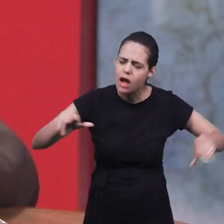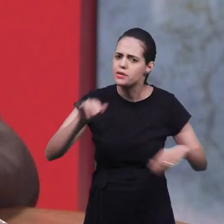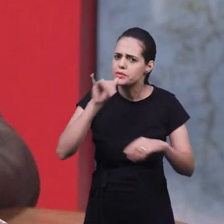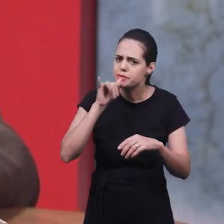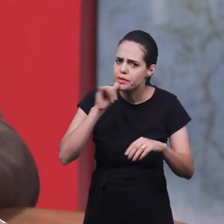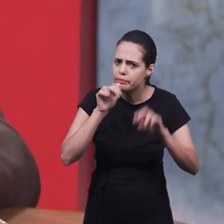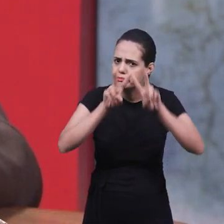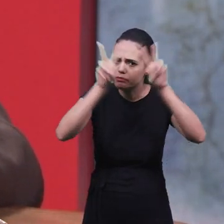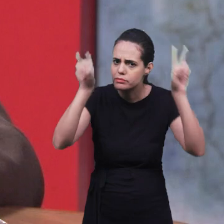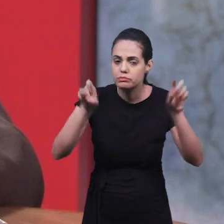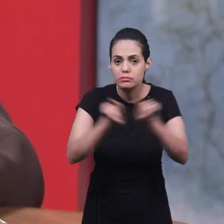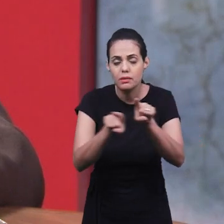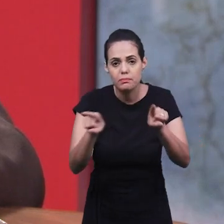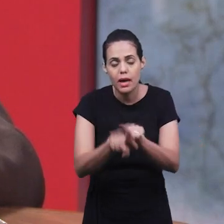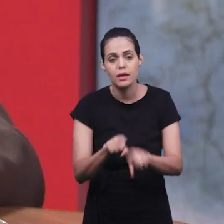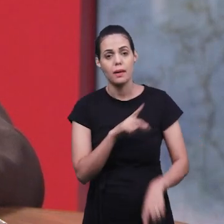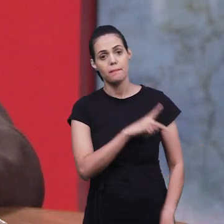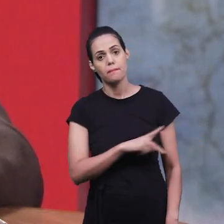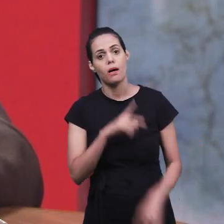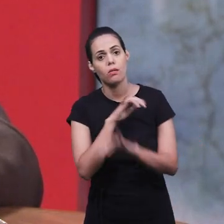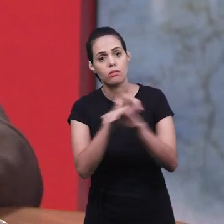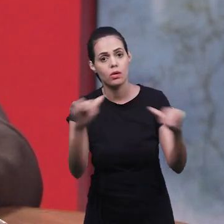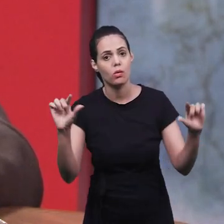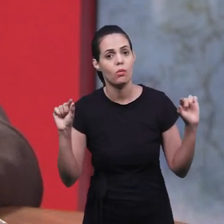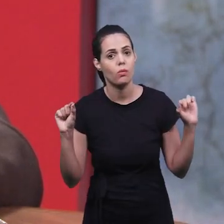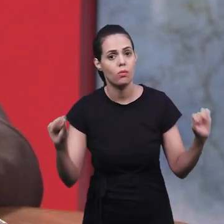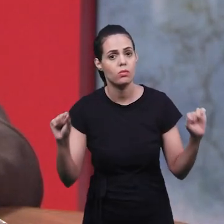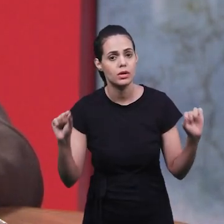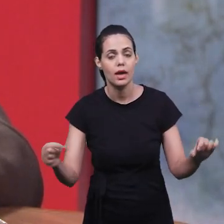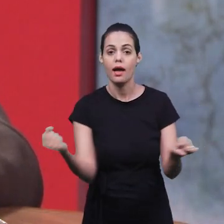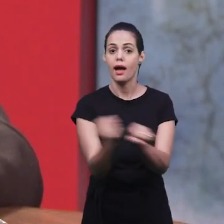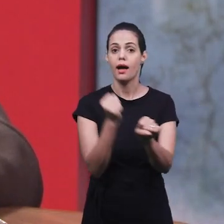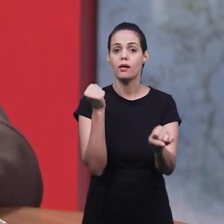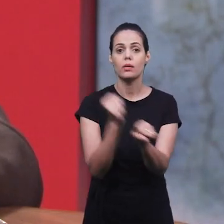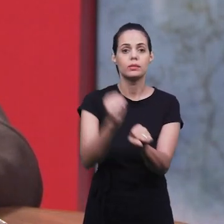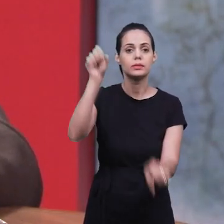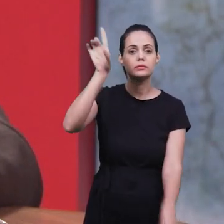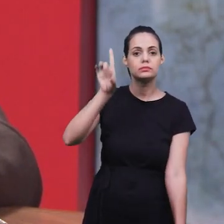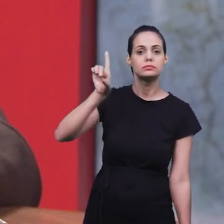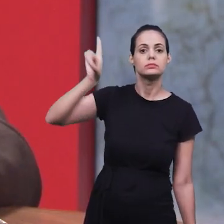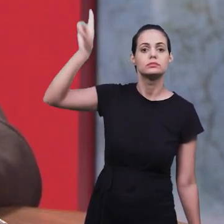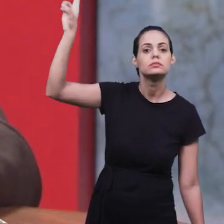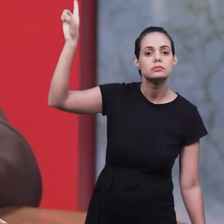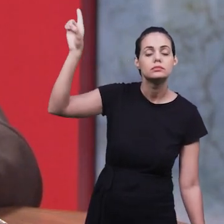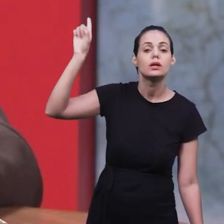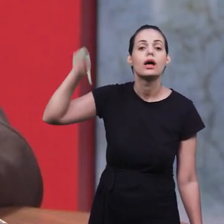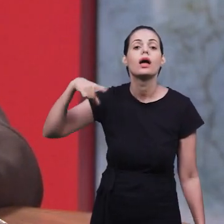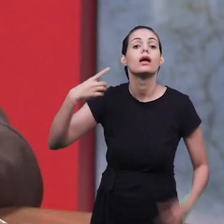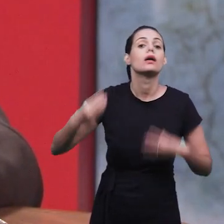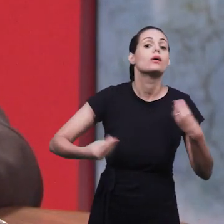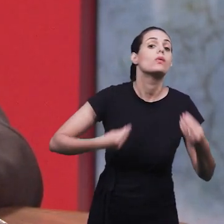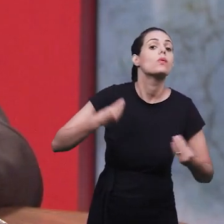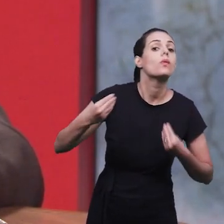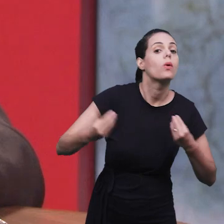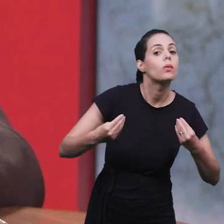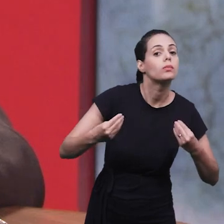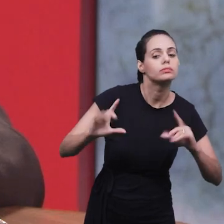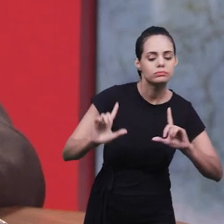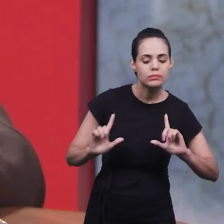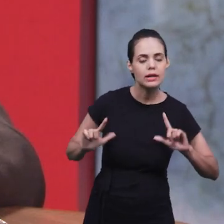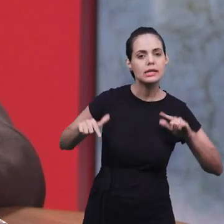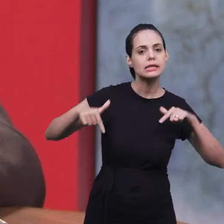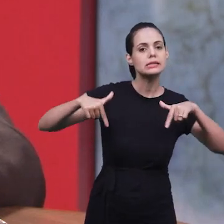assuntos. Então, Paulo, ele estava dizendo que a obra de Deus, ela